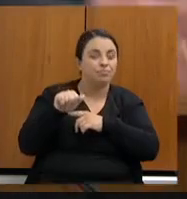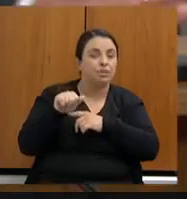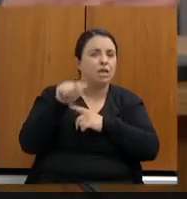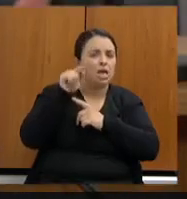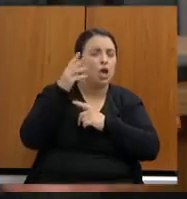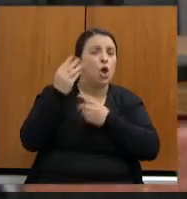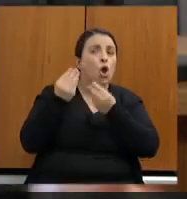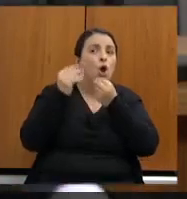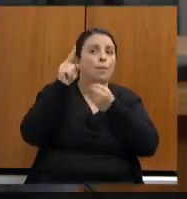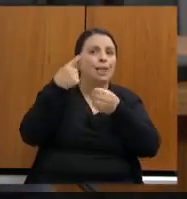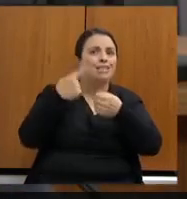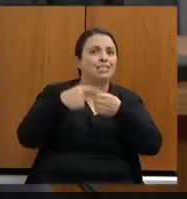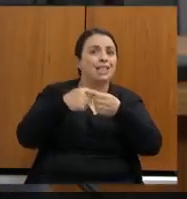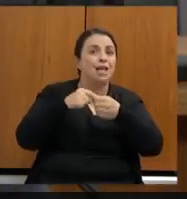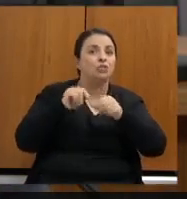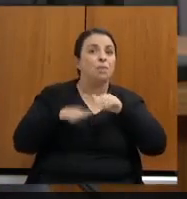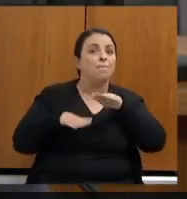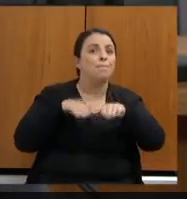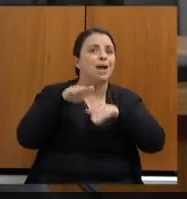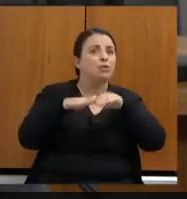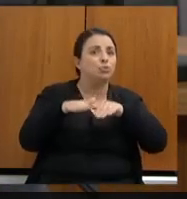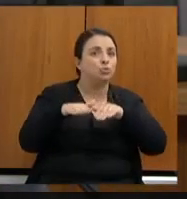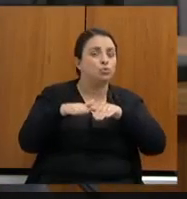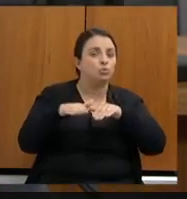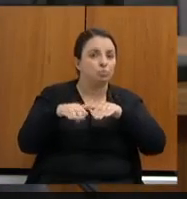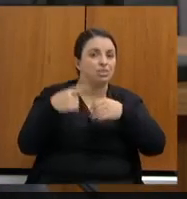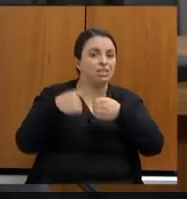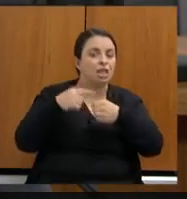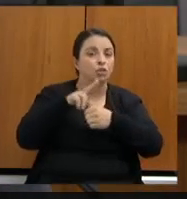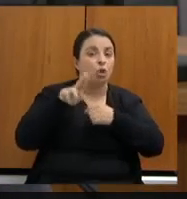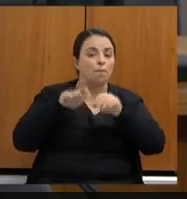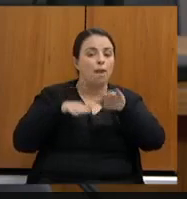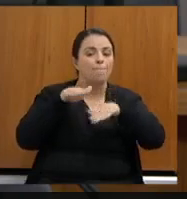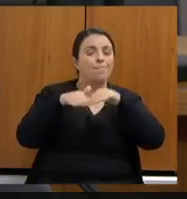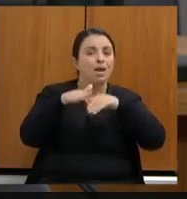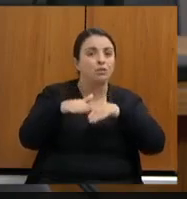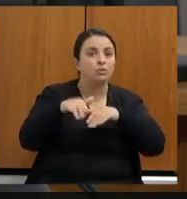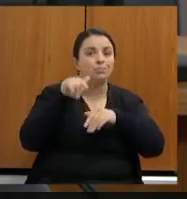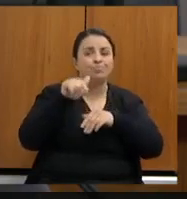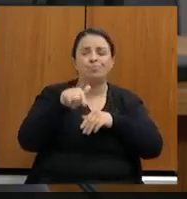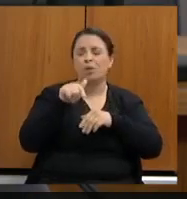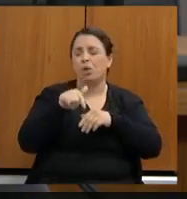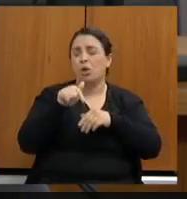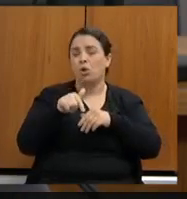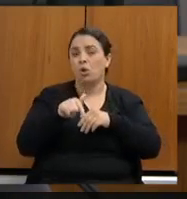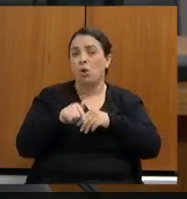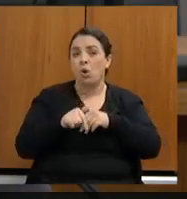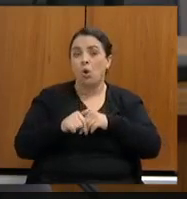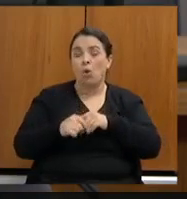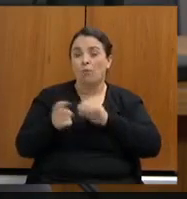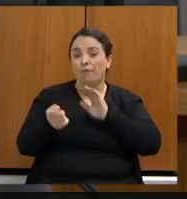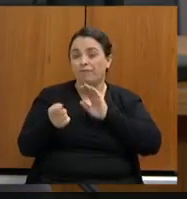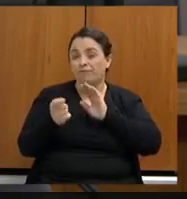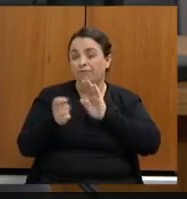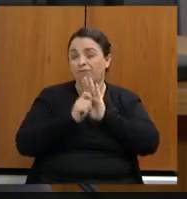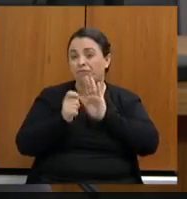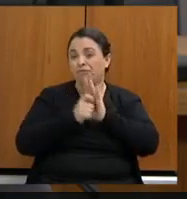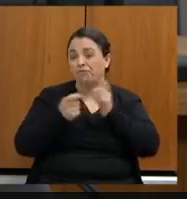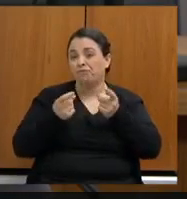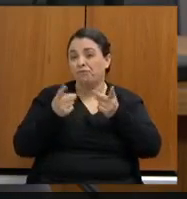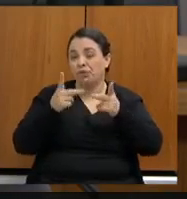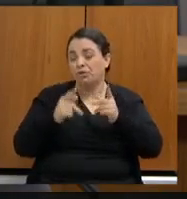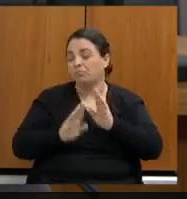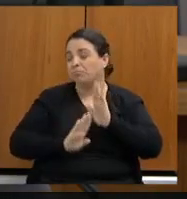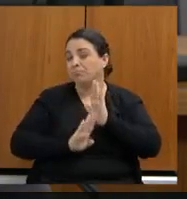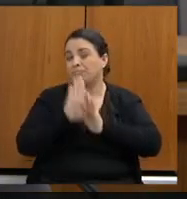naquela região ali ela com essa rota traz uma insegurança muito grande Ah e por